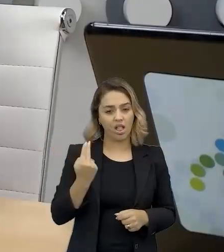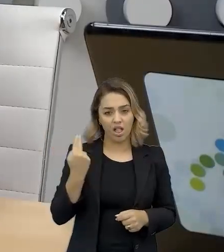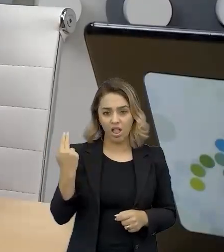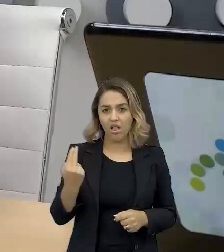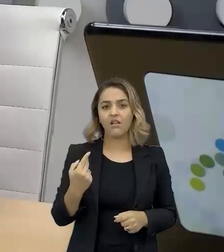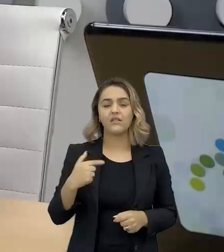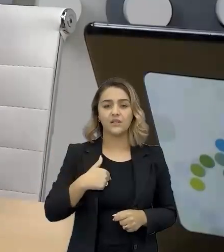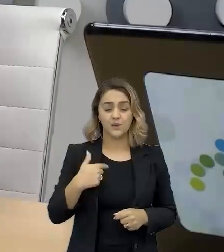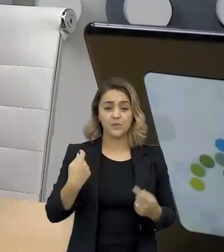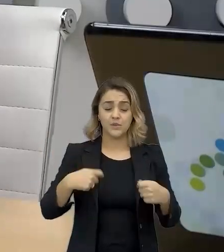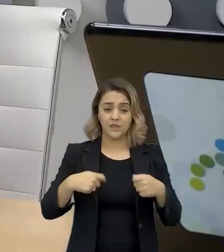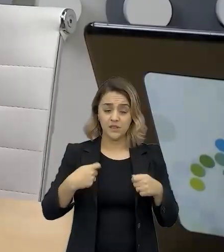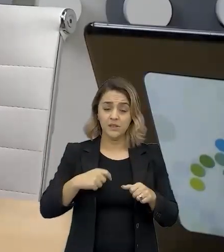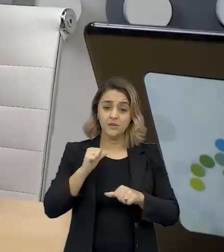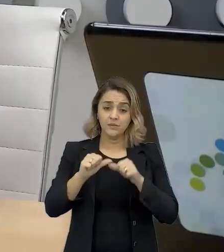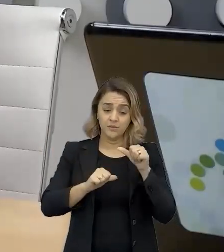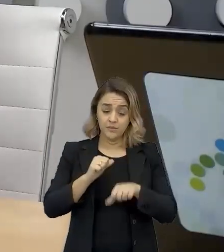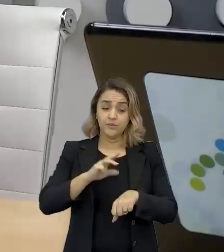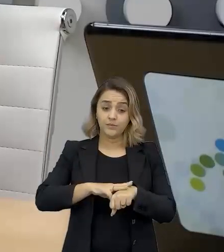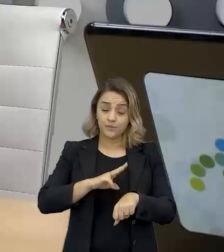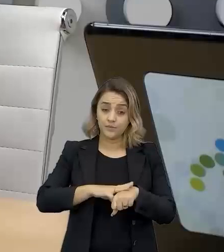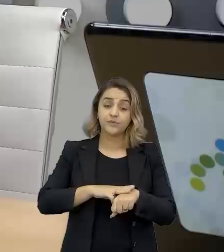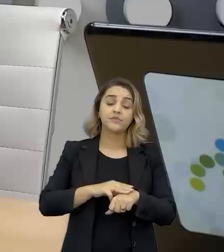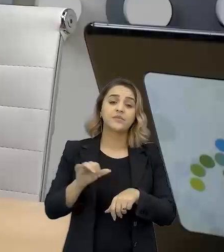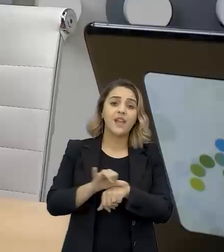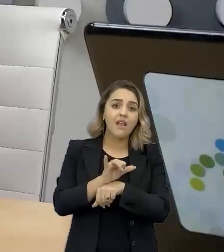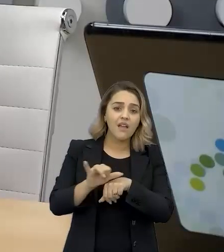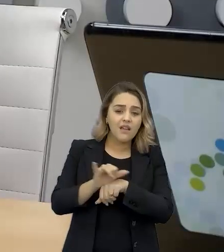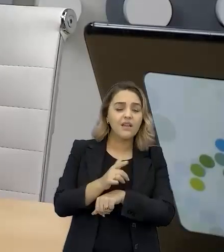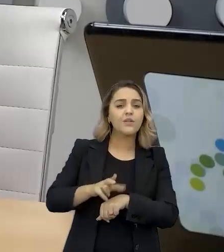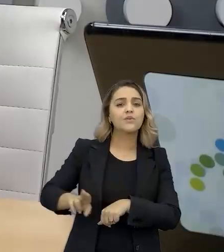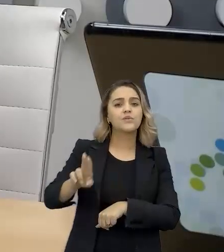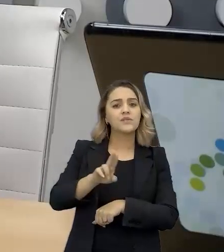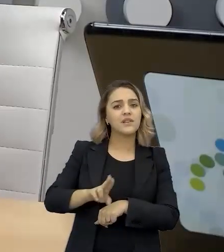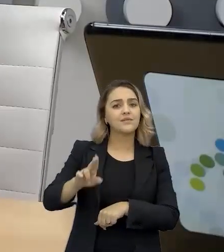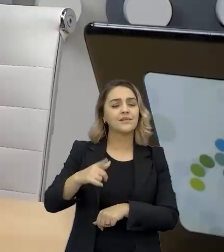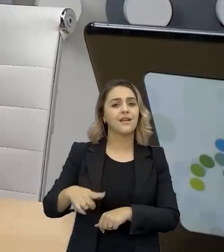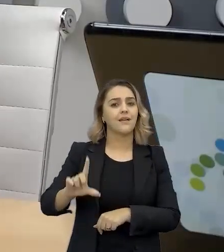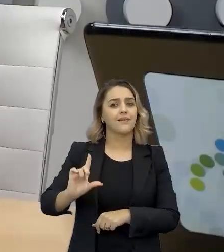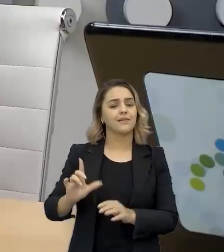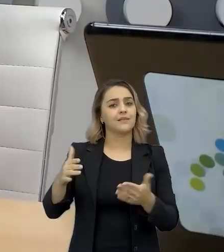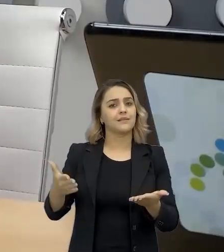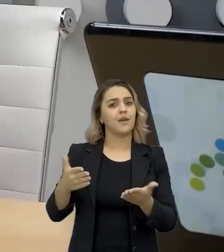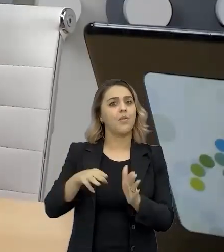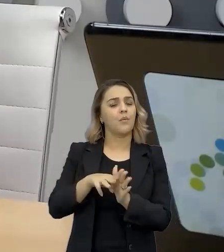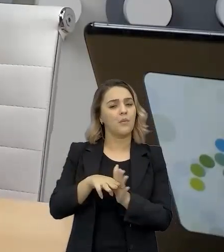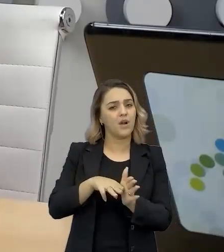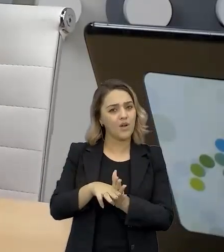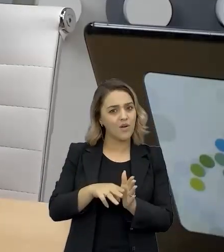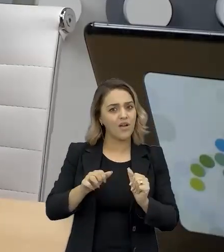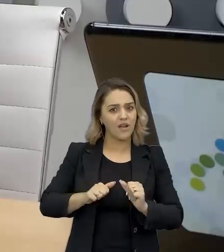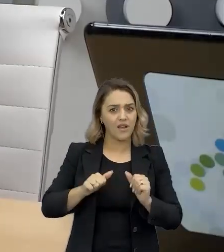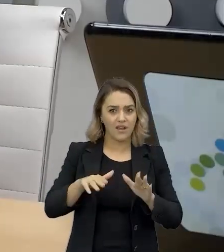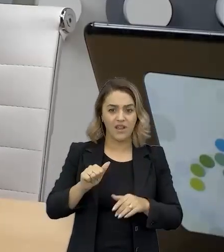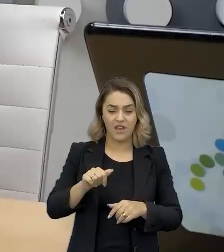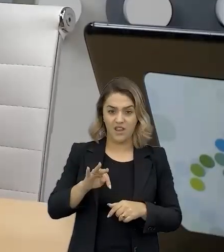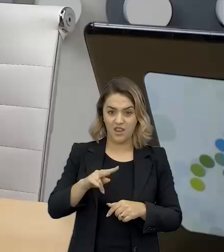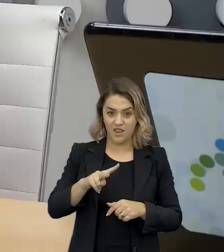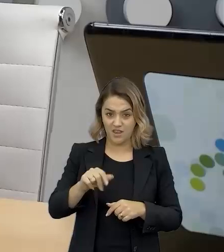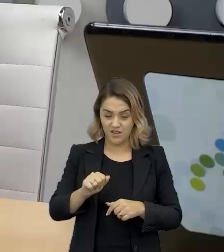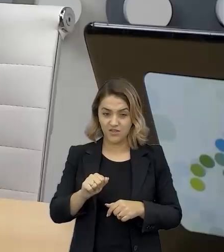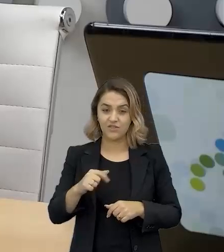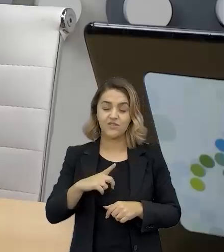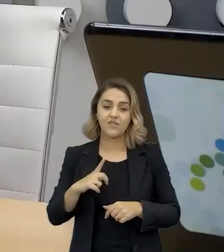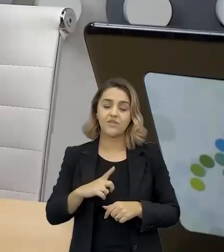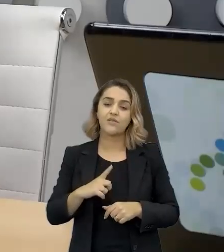mudar naquele momento, né, a estratégia que era utilizada. Então, a metodologia ativa é assim, se você pegar